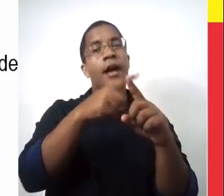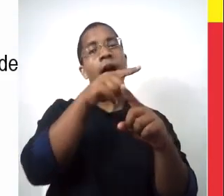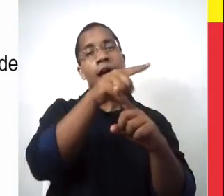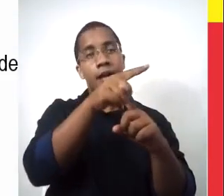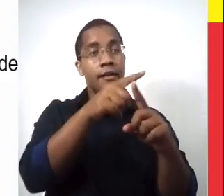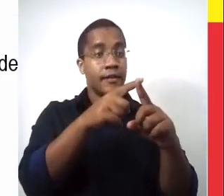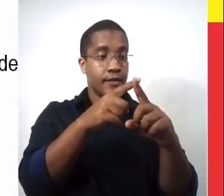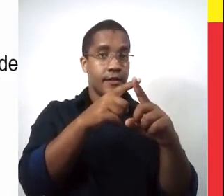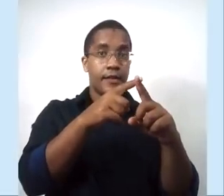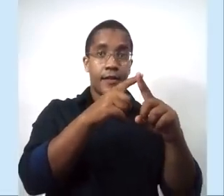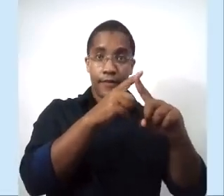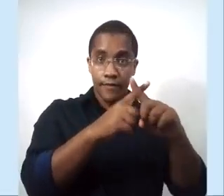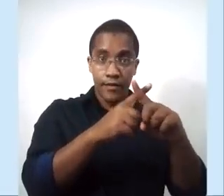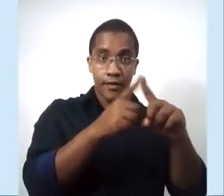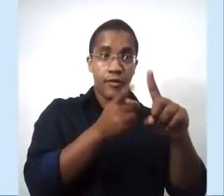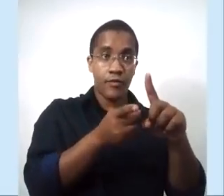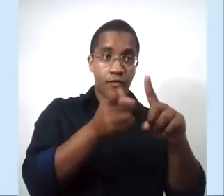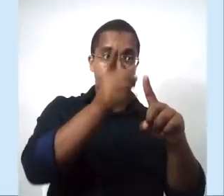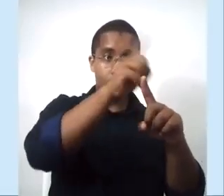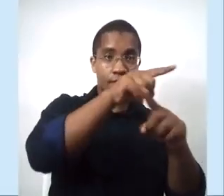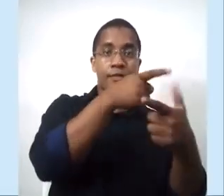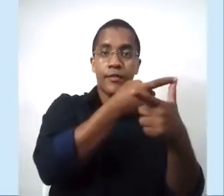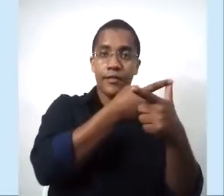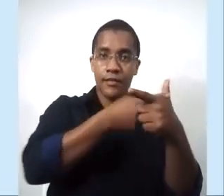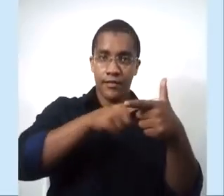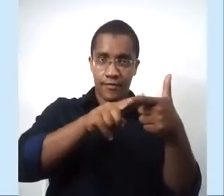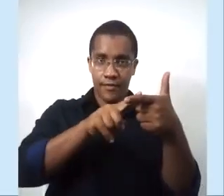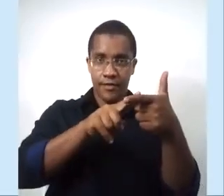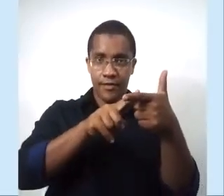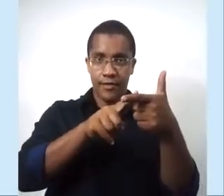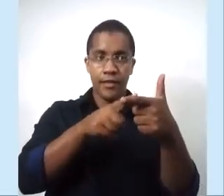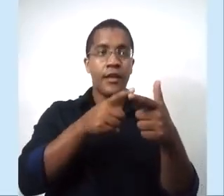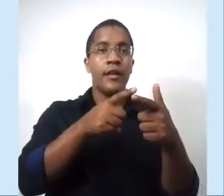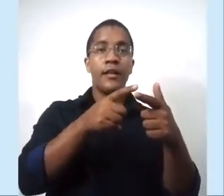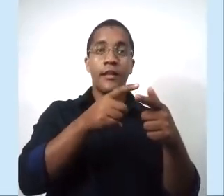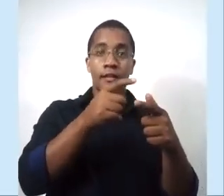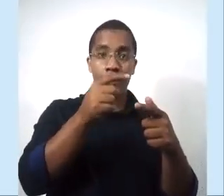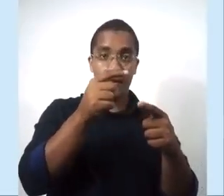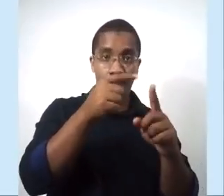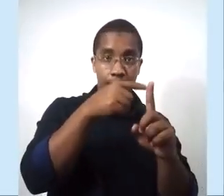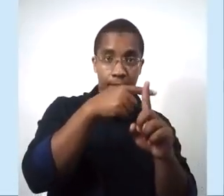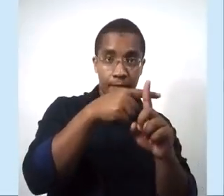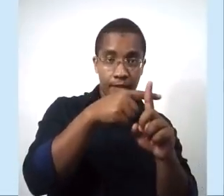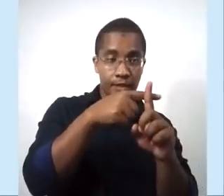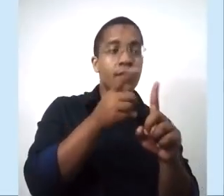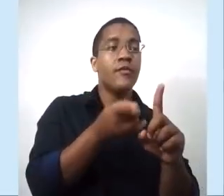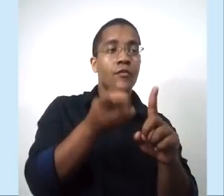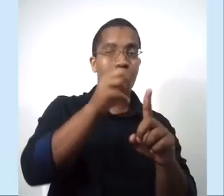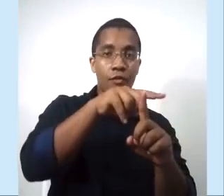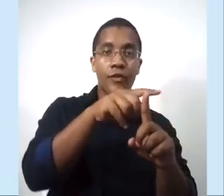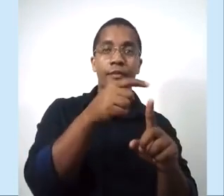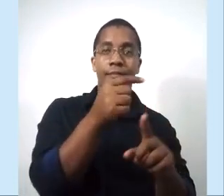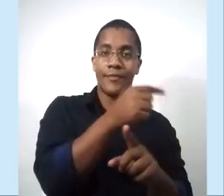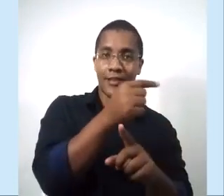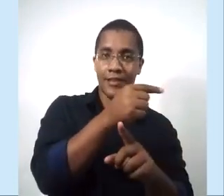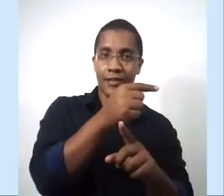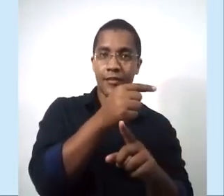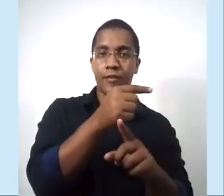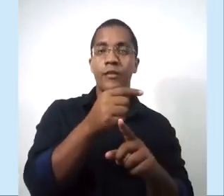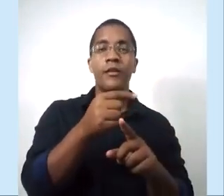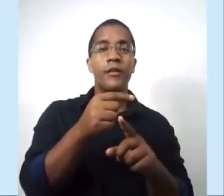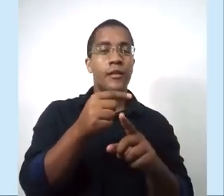somando. Ok? A gente acabou de ver a incógnita assumindo um único valor. Certo? Agora, se